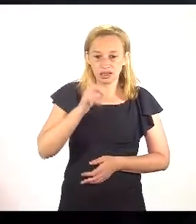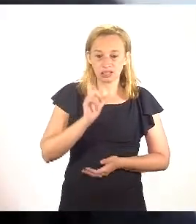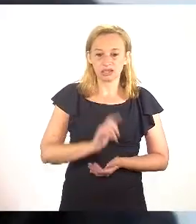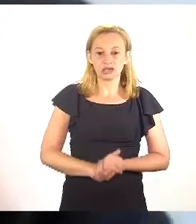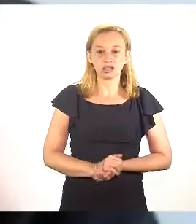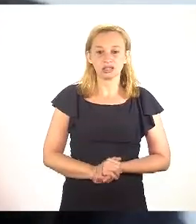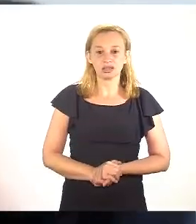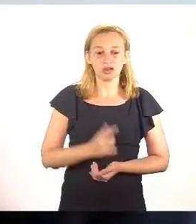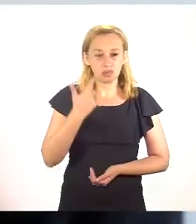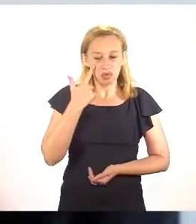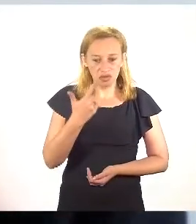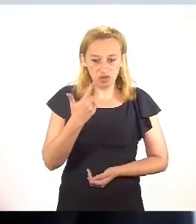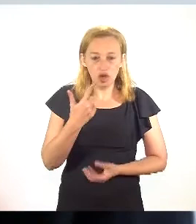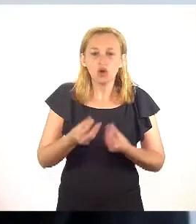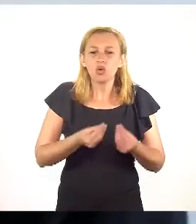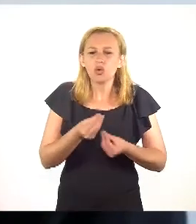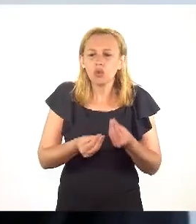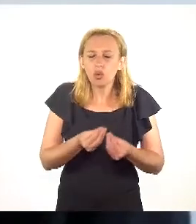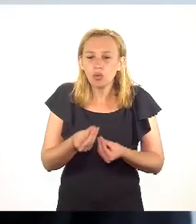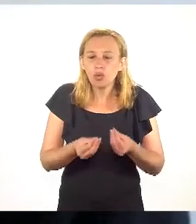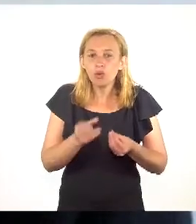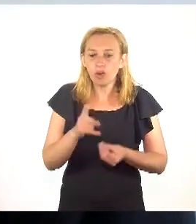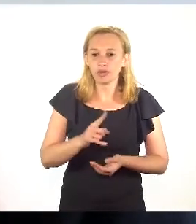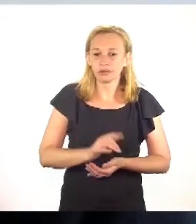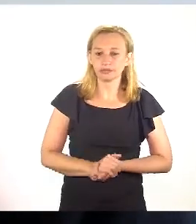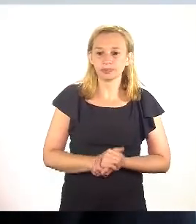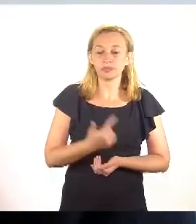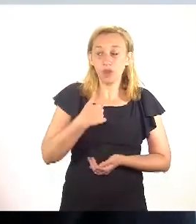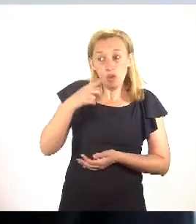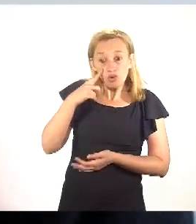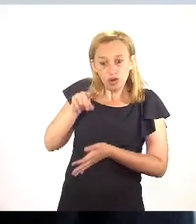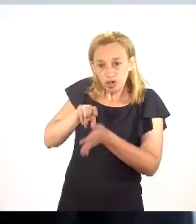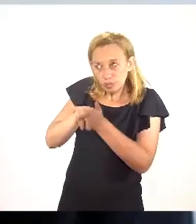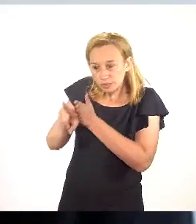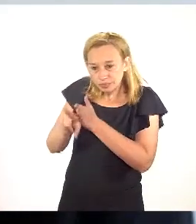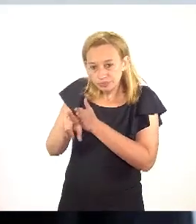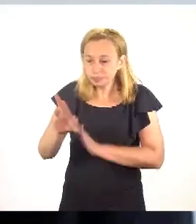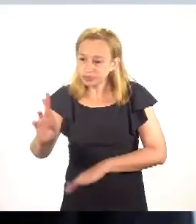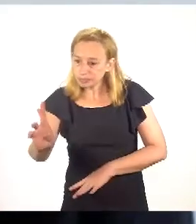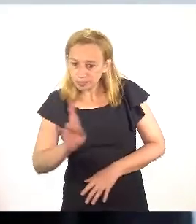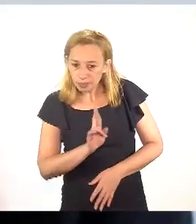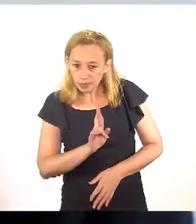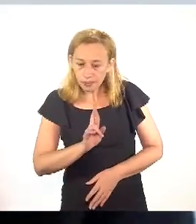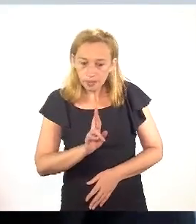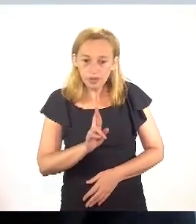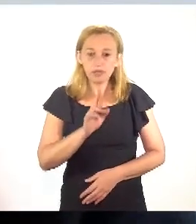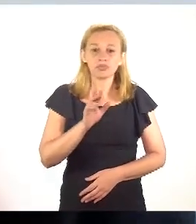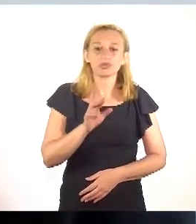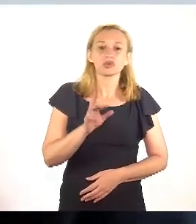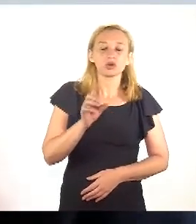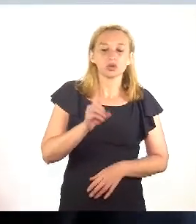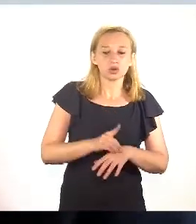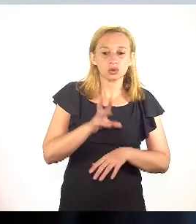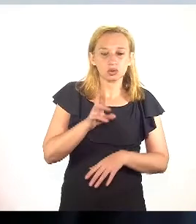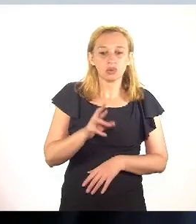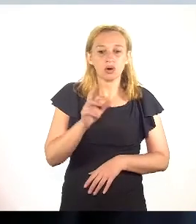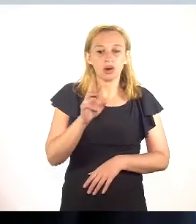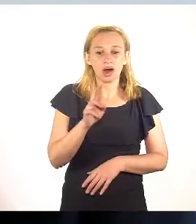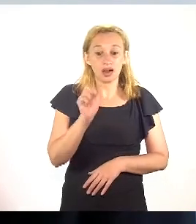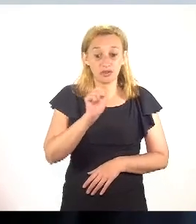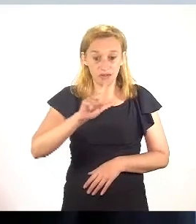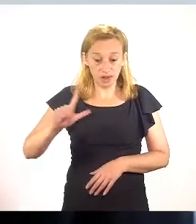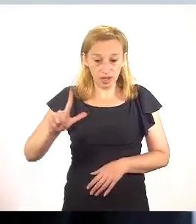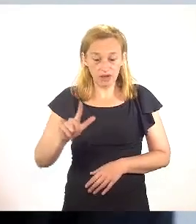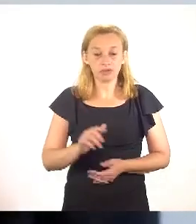começa a assistir para ver como é o clima. Eu vi a pergunta, vi a resposta do doutor Rafael, né? Que está preenchendo a